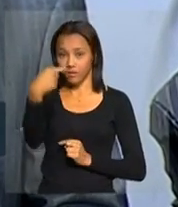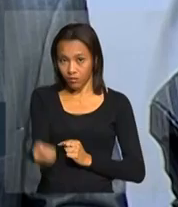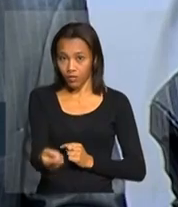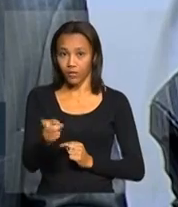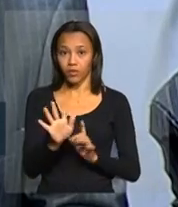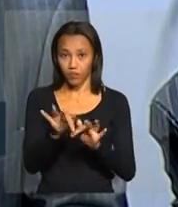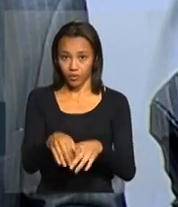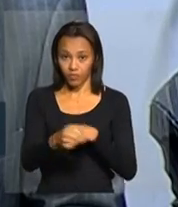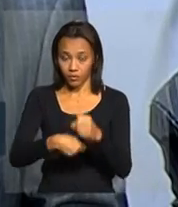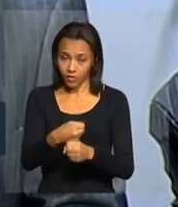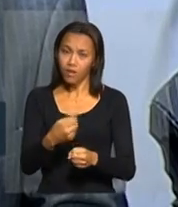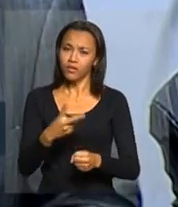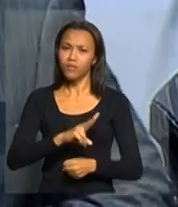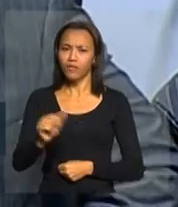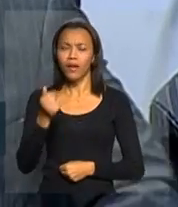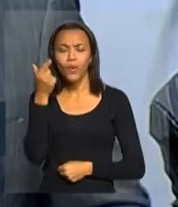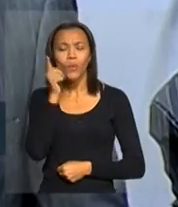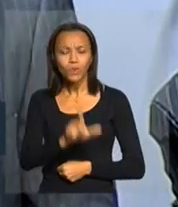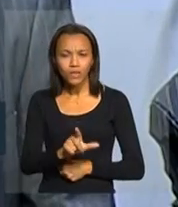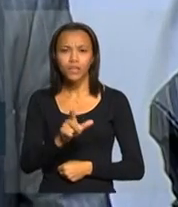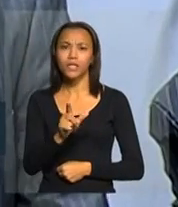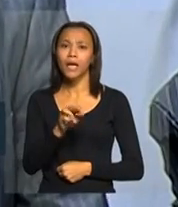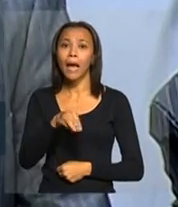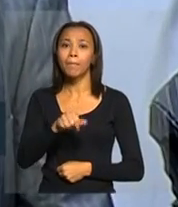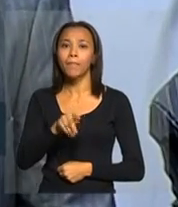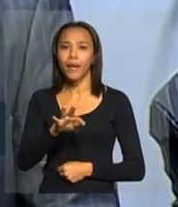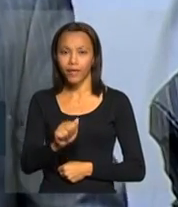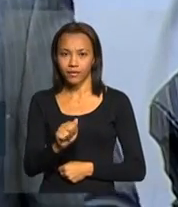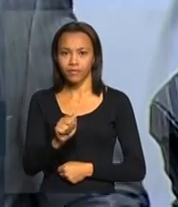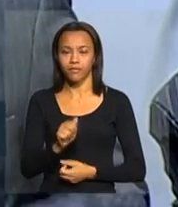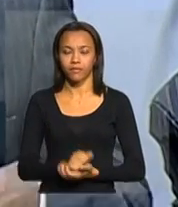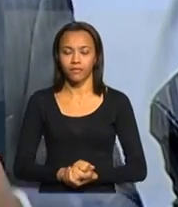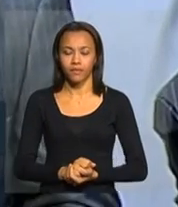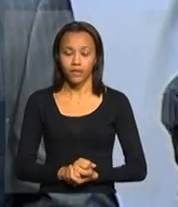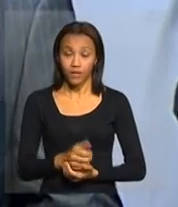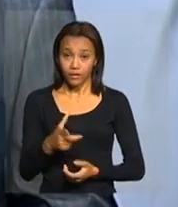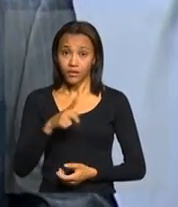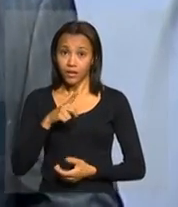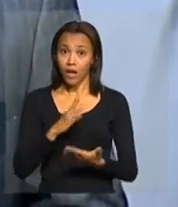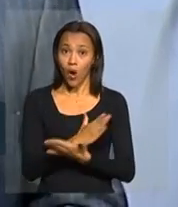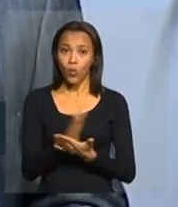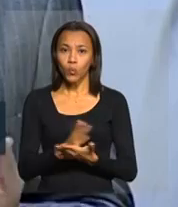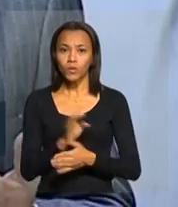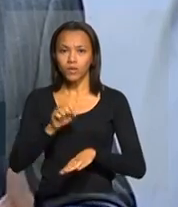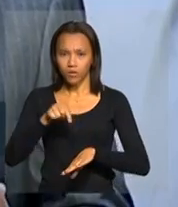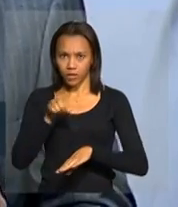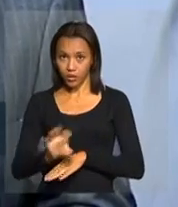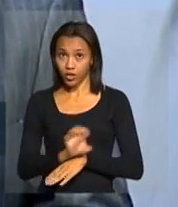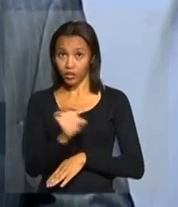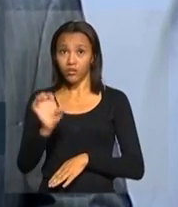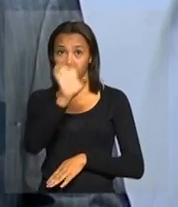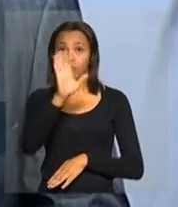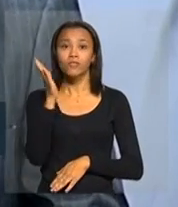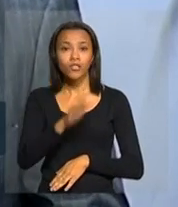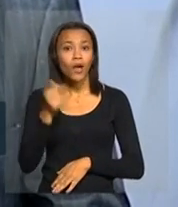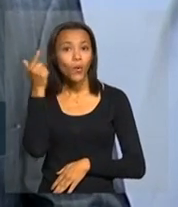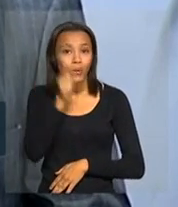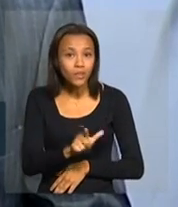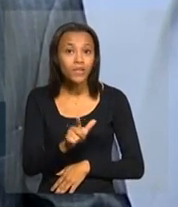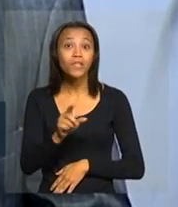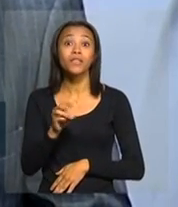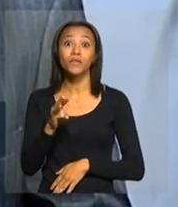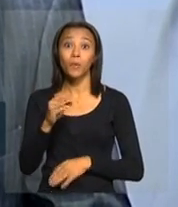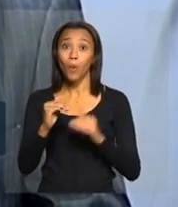final do ano. Mas nós acreditamos que nós vamos superar a meta de 12 por milhão. E tem alguns estados que já atingiram